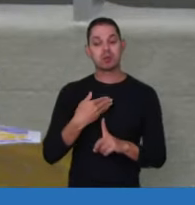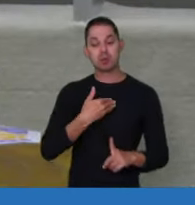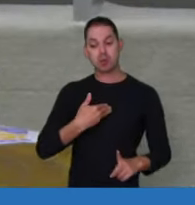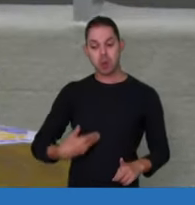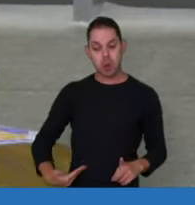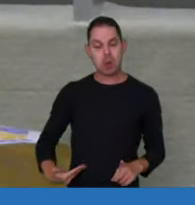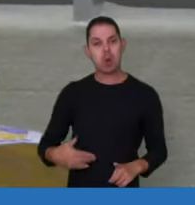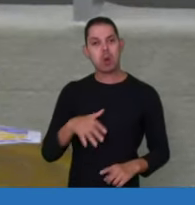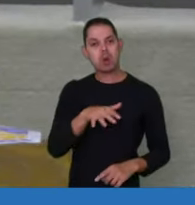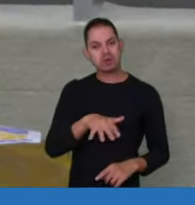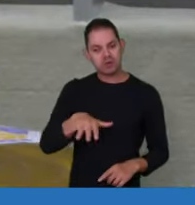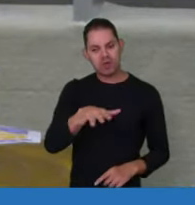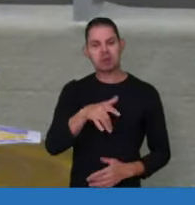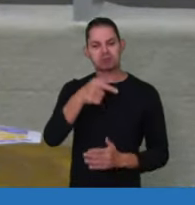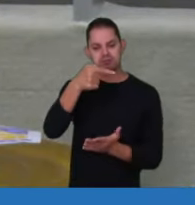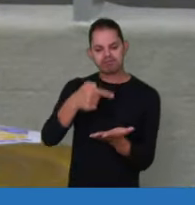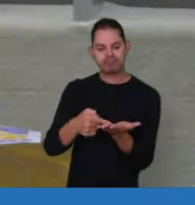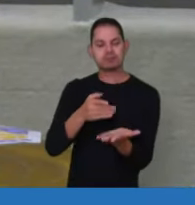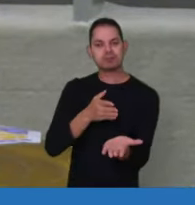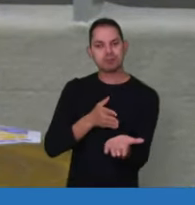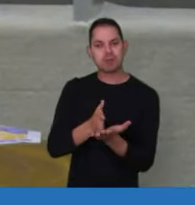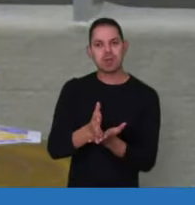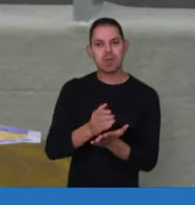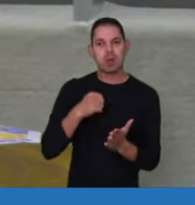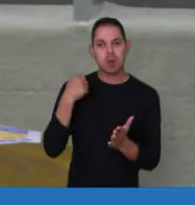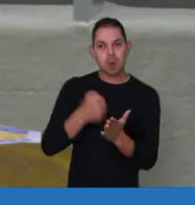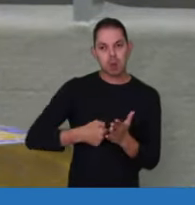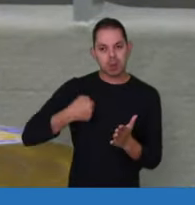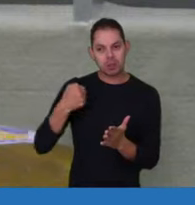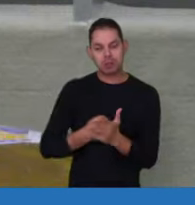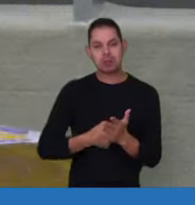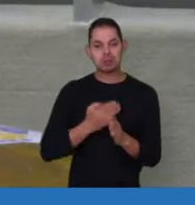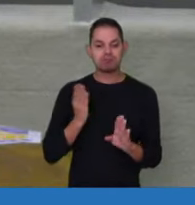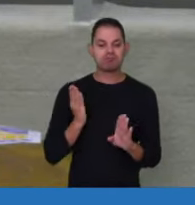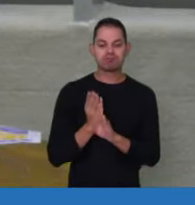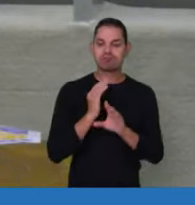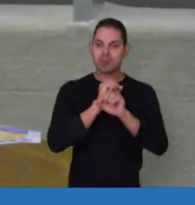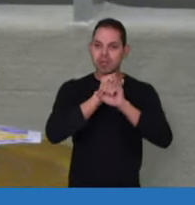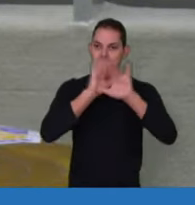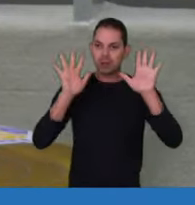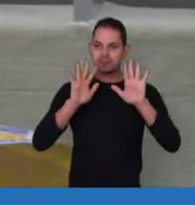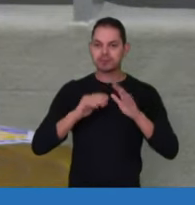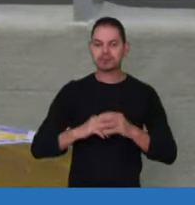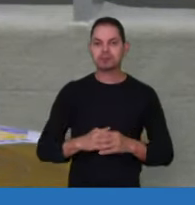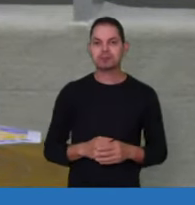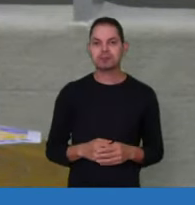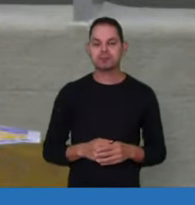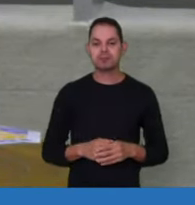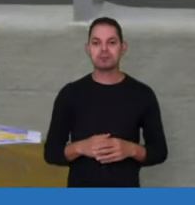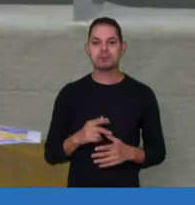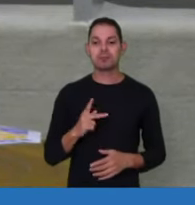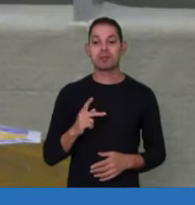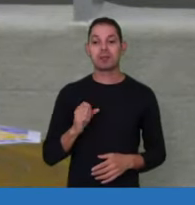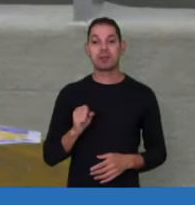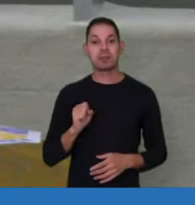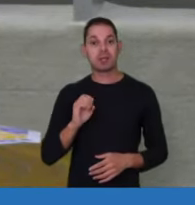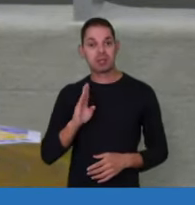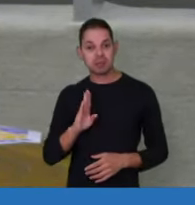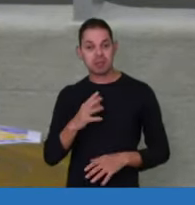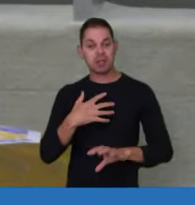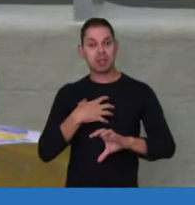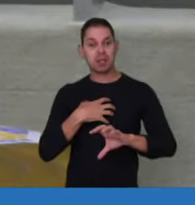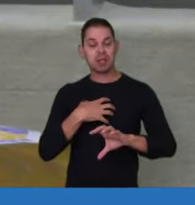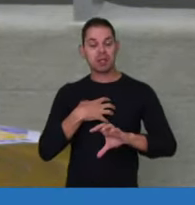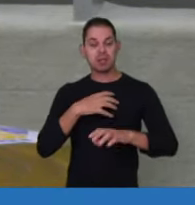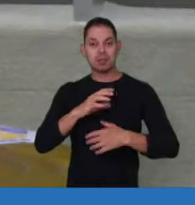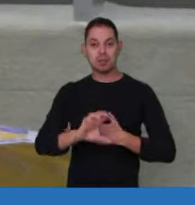e teve compromisso com a luta pela elucidação desse crime. Portanto, o PSB se solidariza